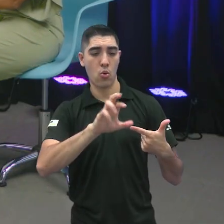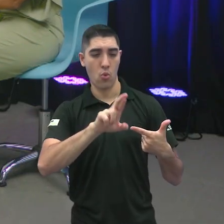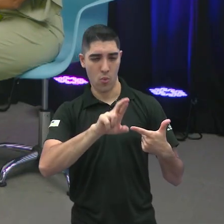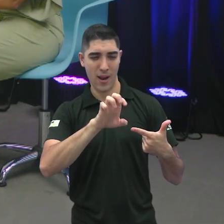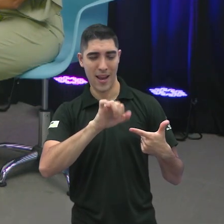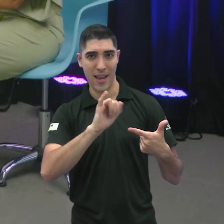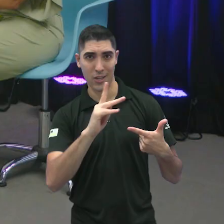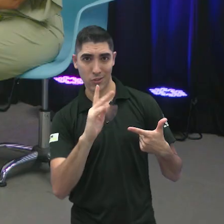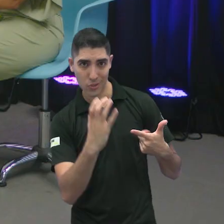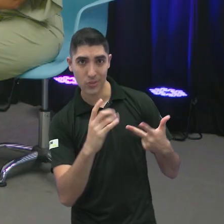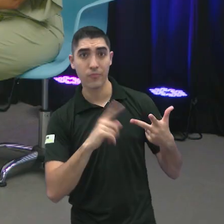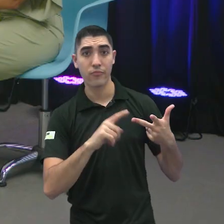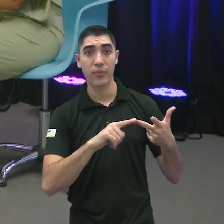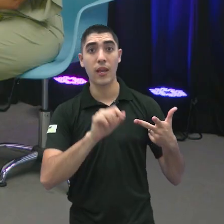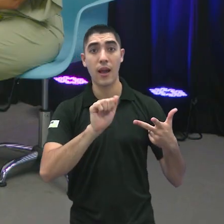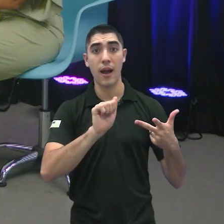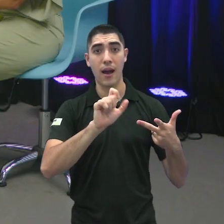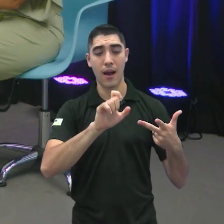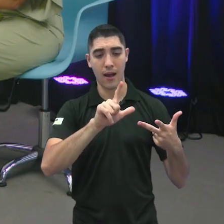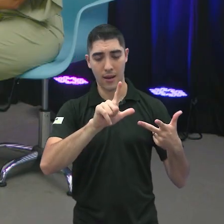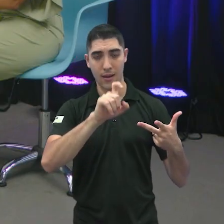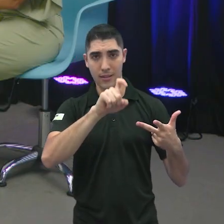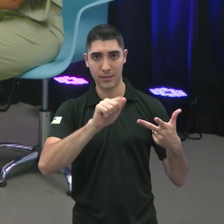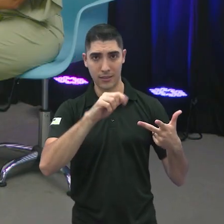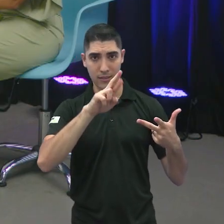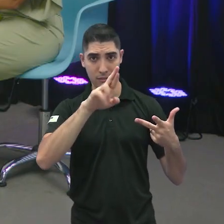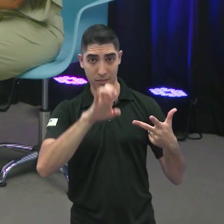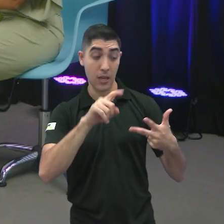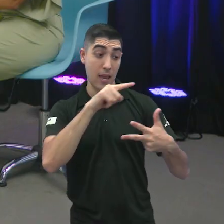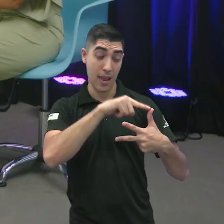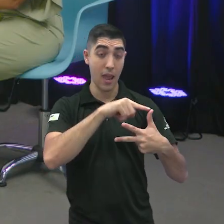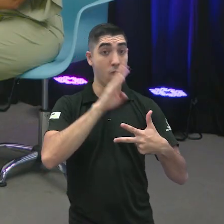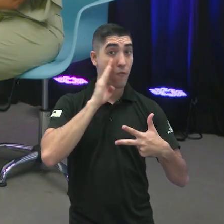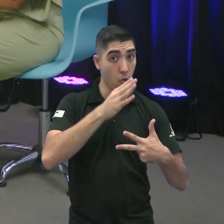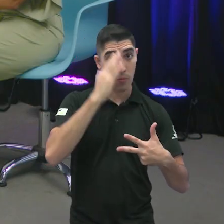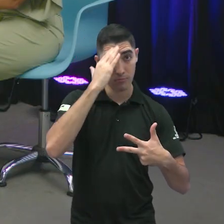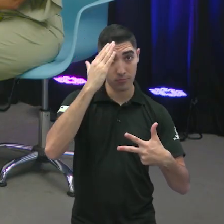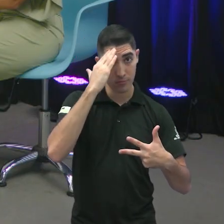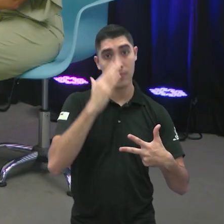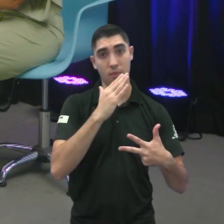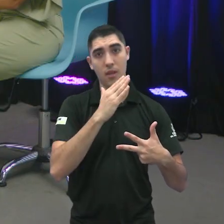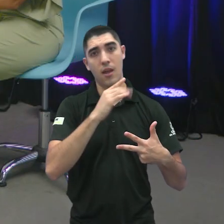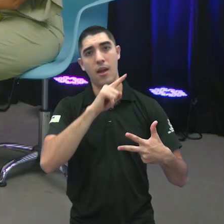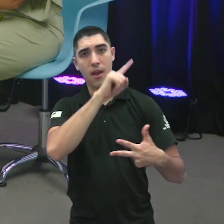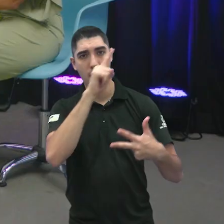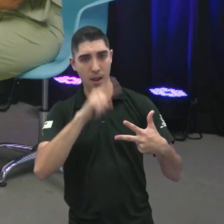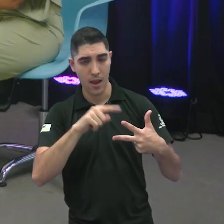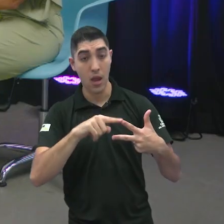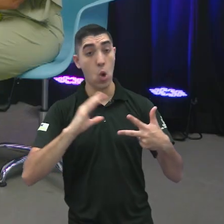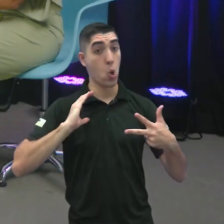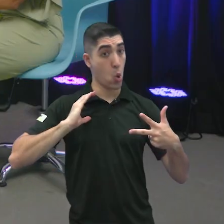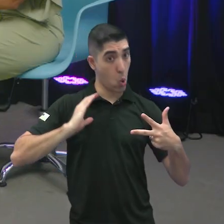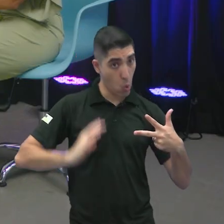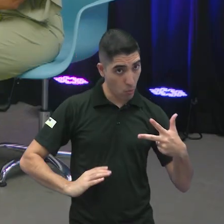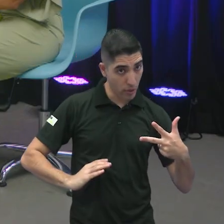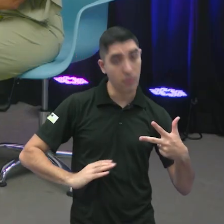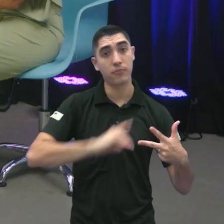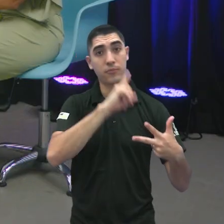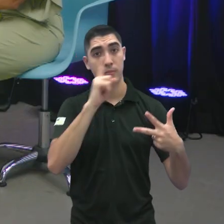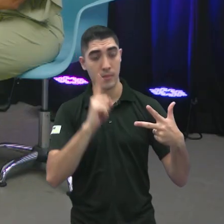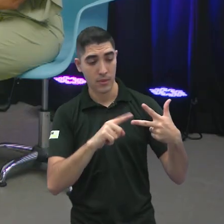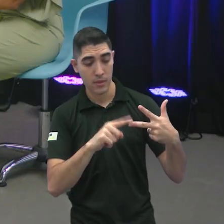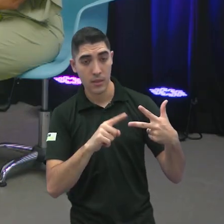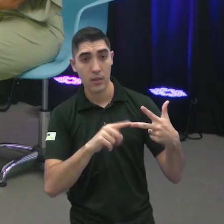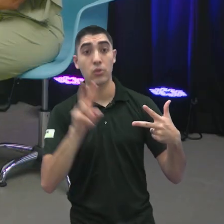eles contribuíram aí com essas pesquisas. Enquanto Freud vinha com a parte da psique, Wilhelm Reich vinha com a parte corporal, como isso impactava no corpo,